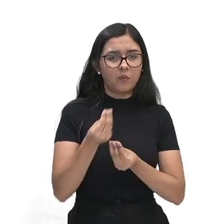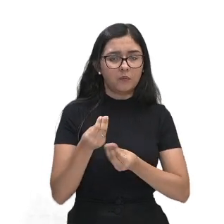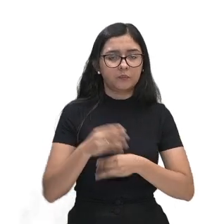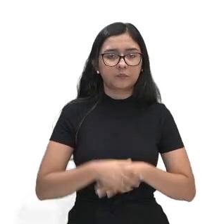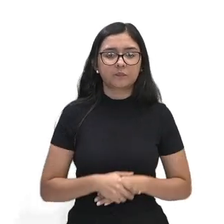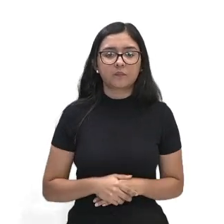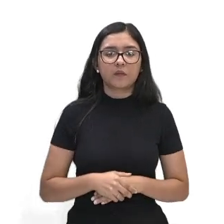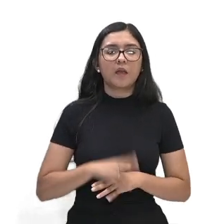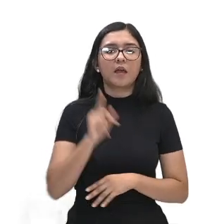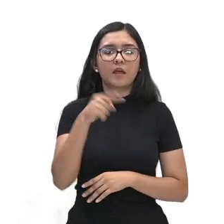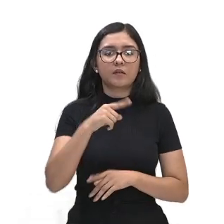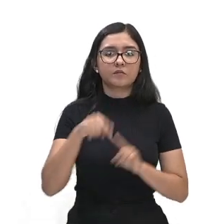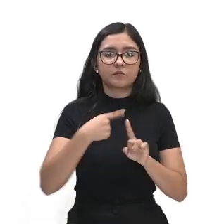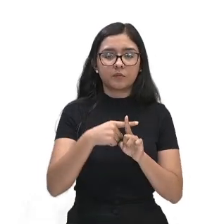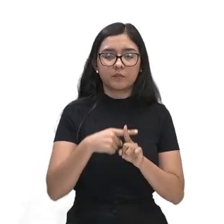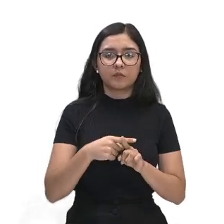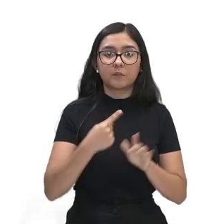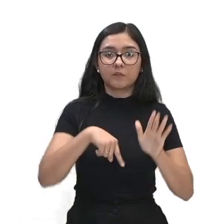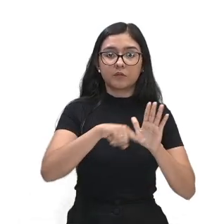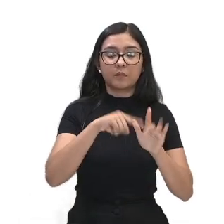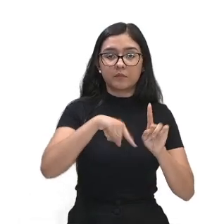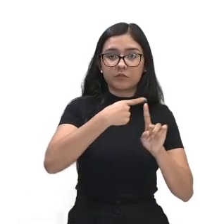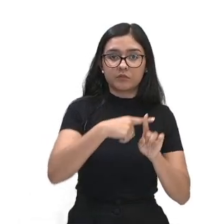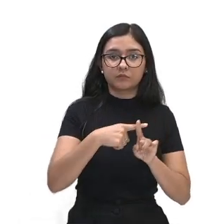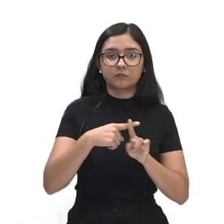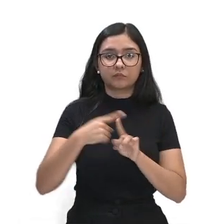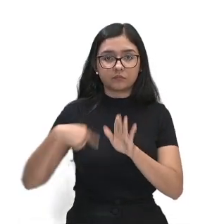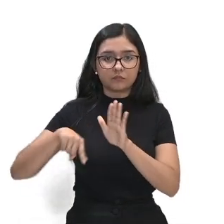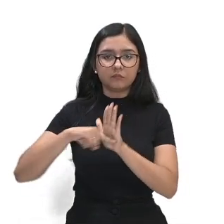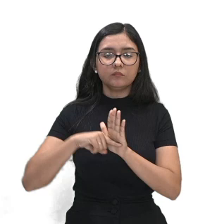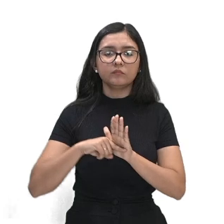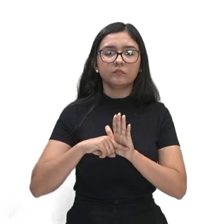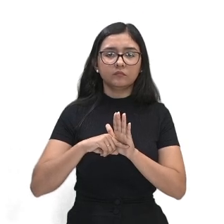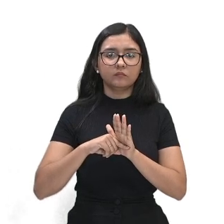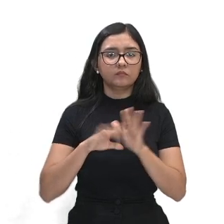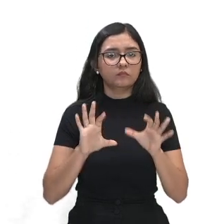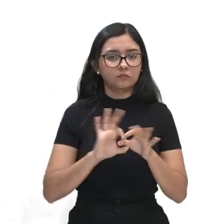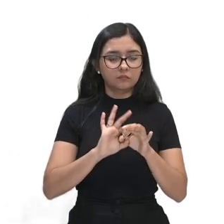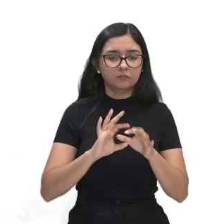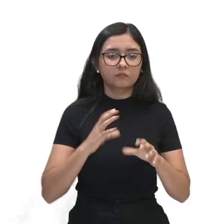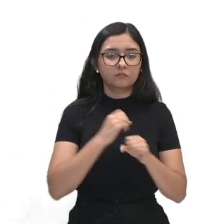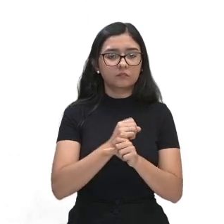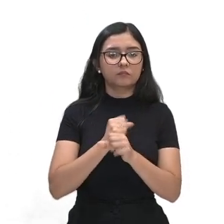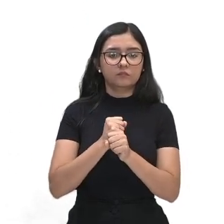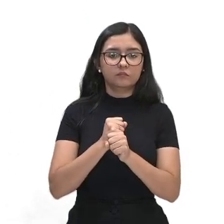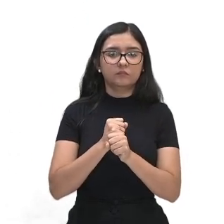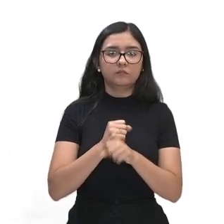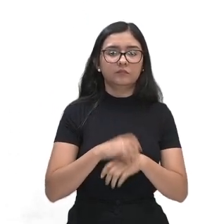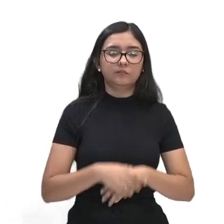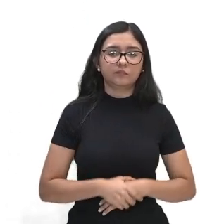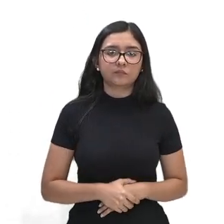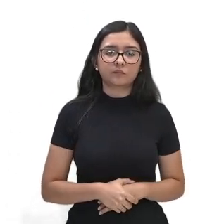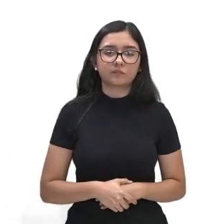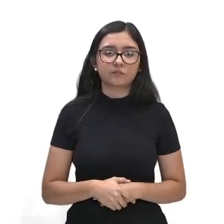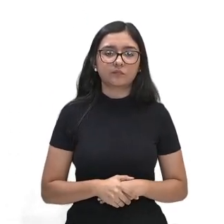total somando a carga positiva com a carga negativa. Então, para